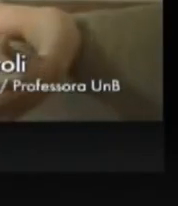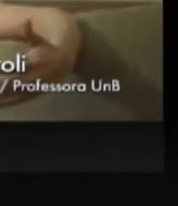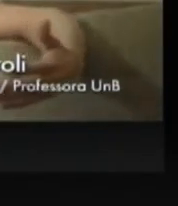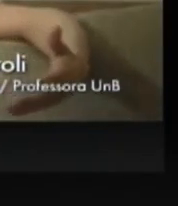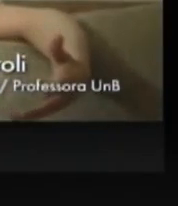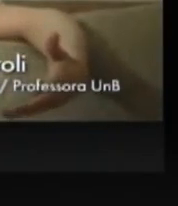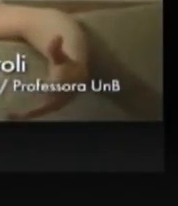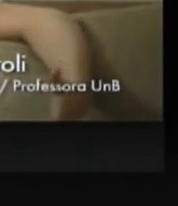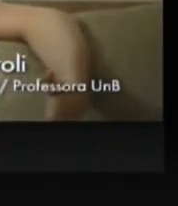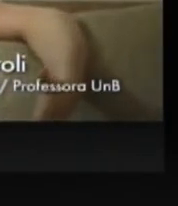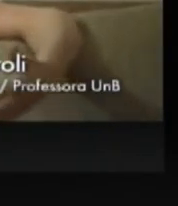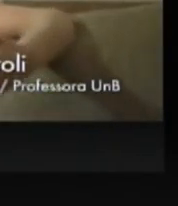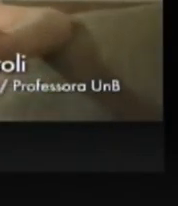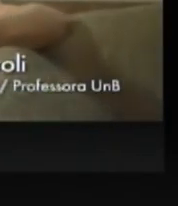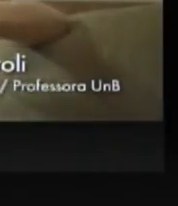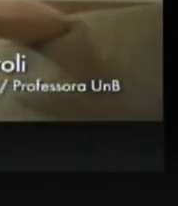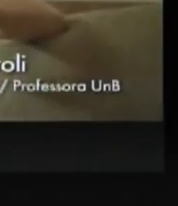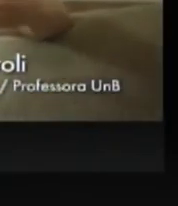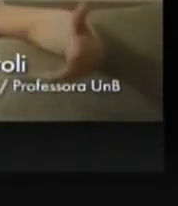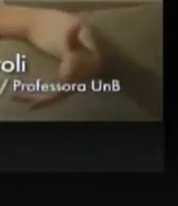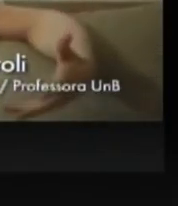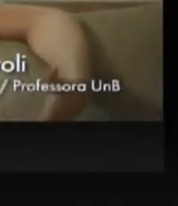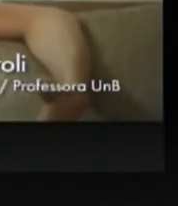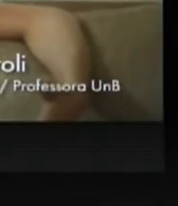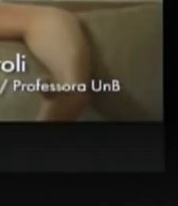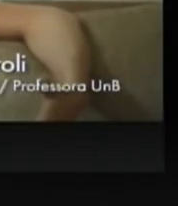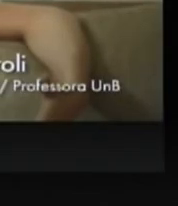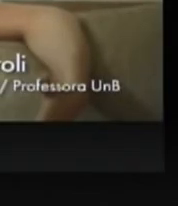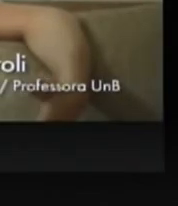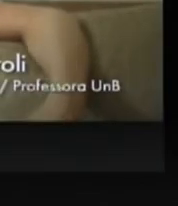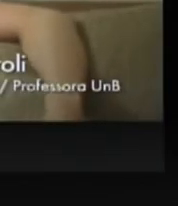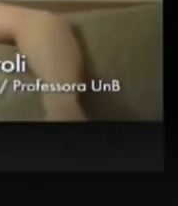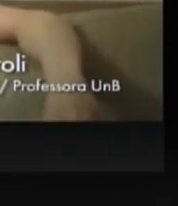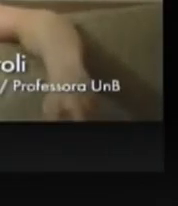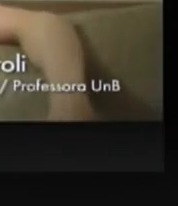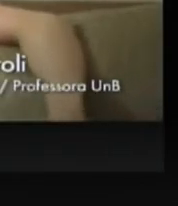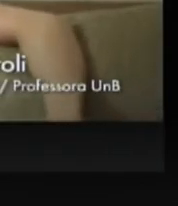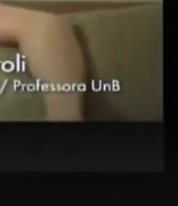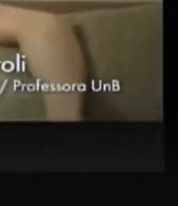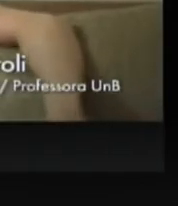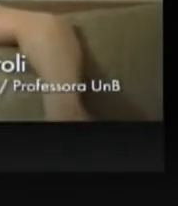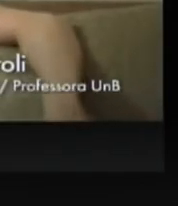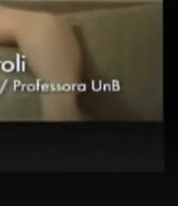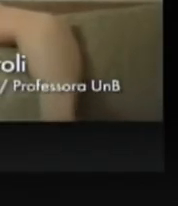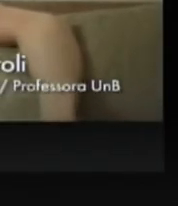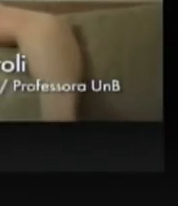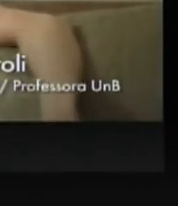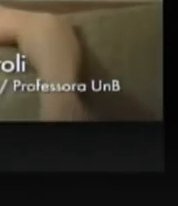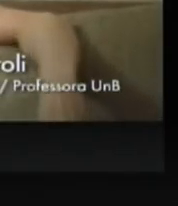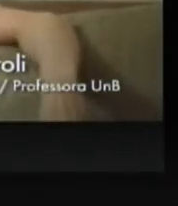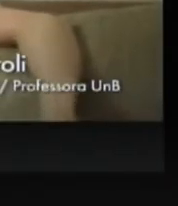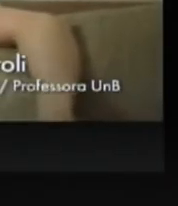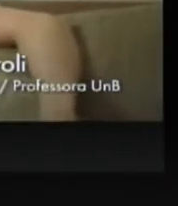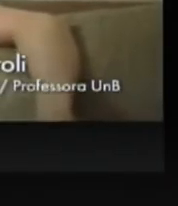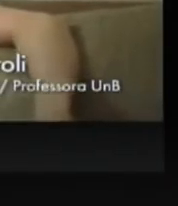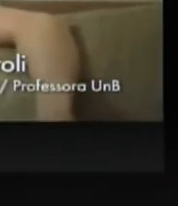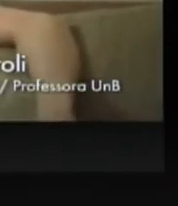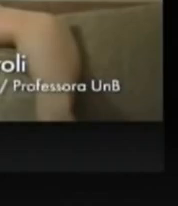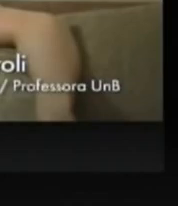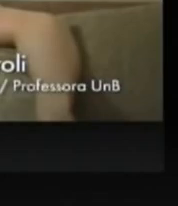é muito complicado porque o material é muito extenso, né? Então, posso ter uma equipe, posso ter equipamentos, posso ter